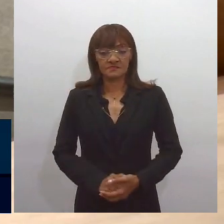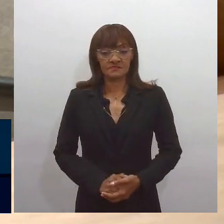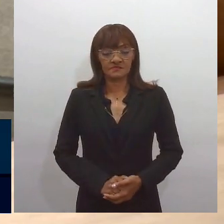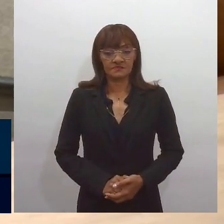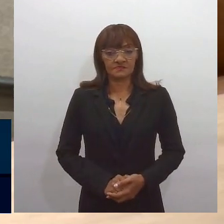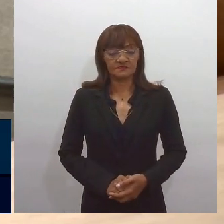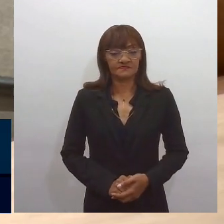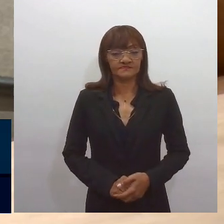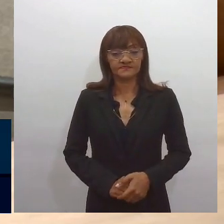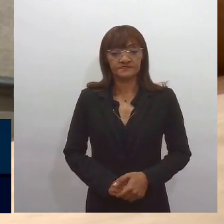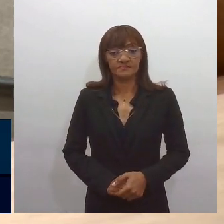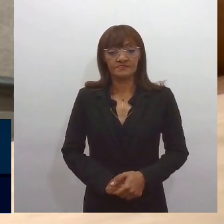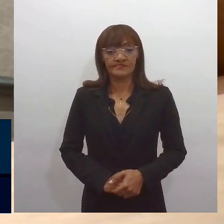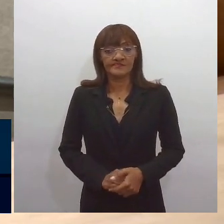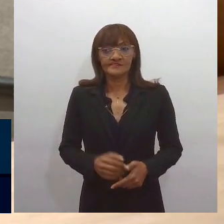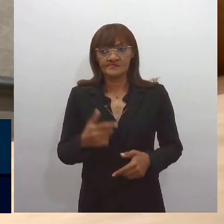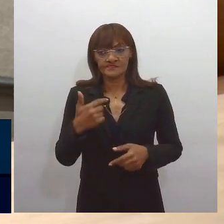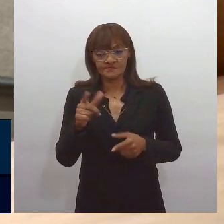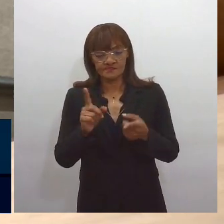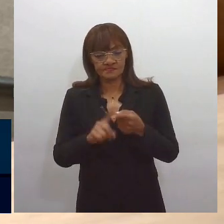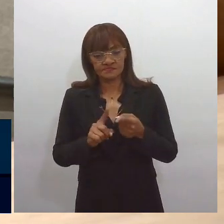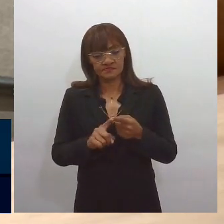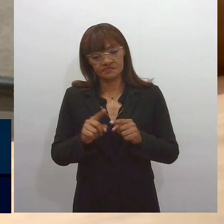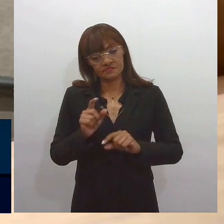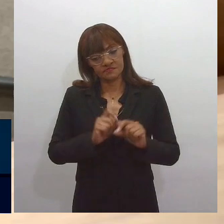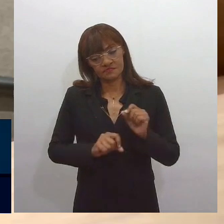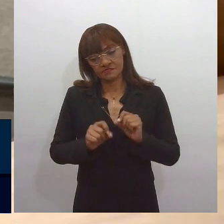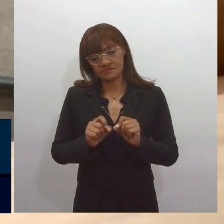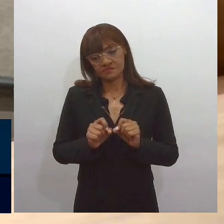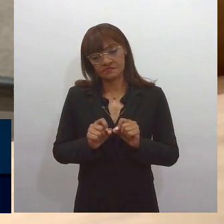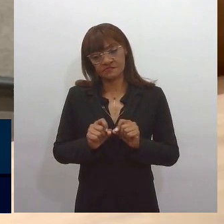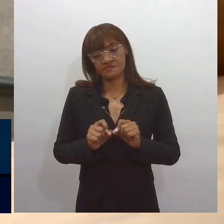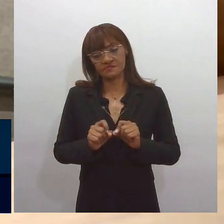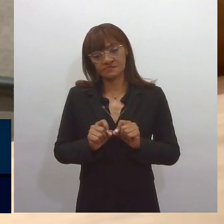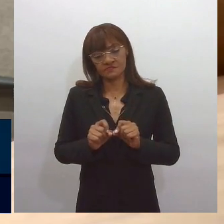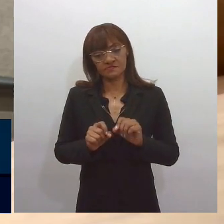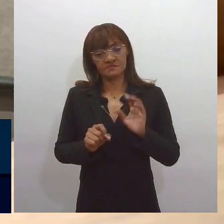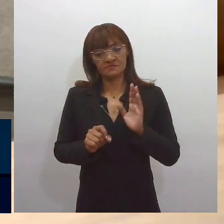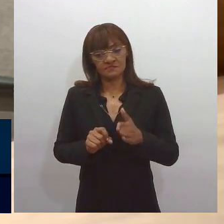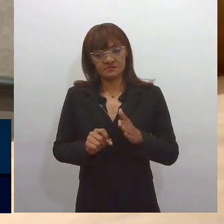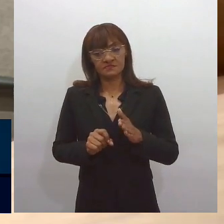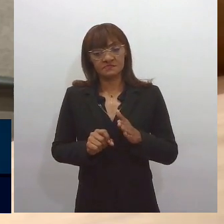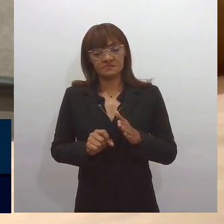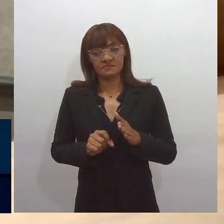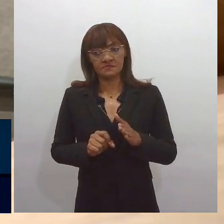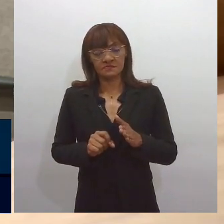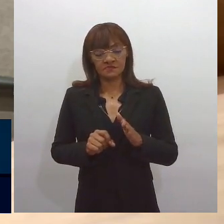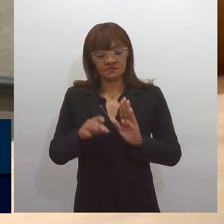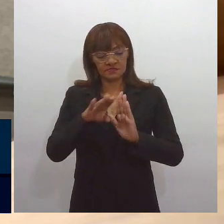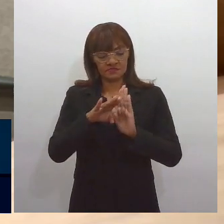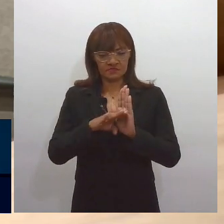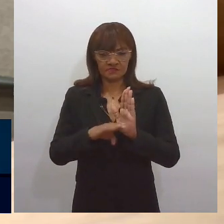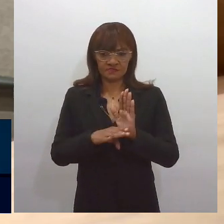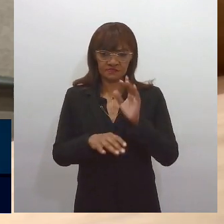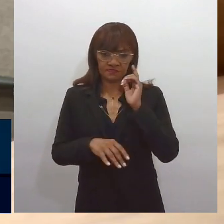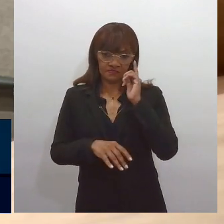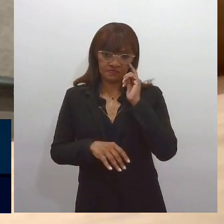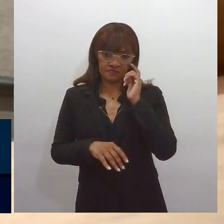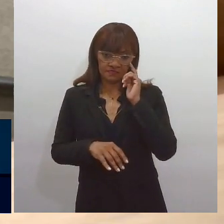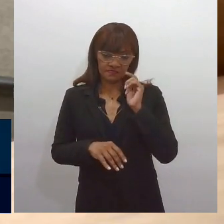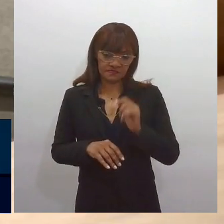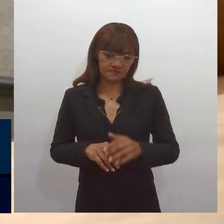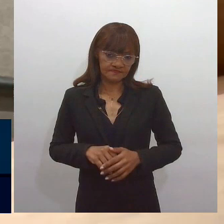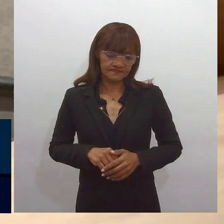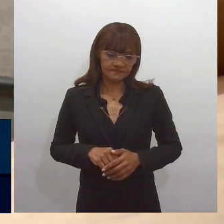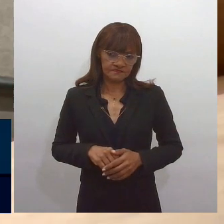também de solicitar em que PES tá ali na programação é essa restauração da BR 235